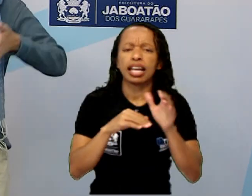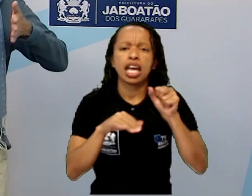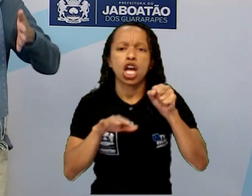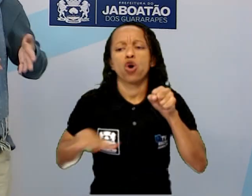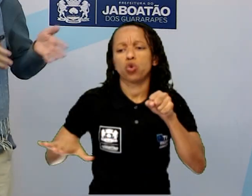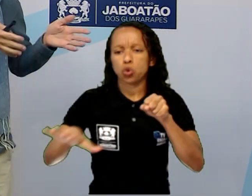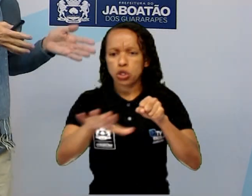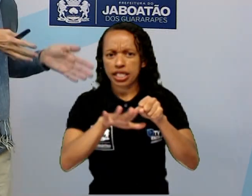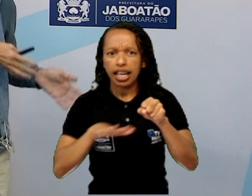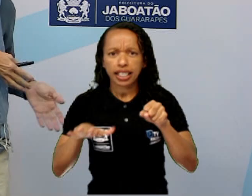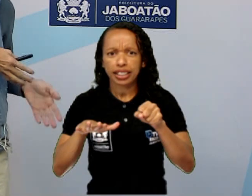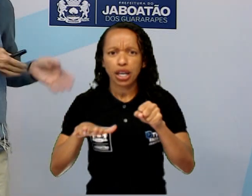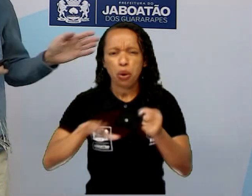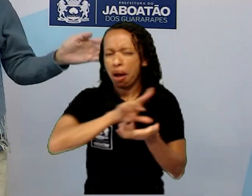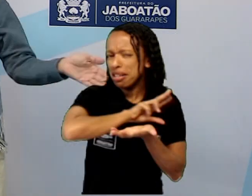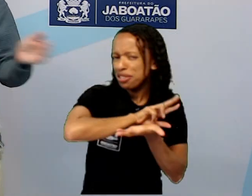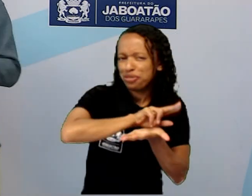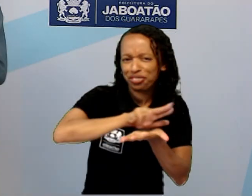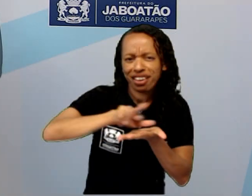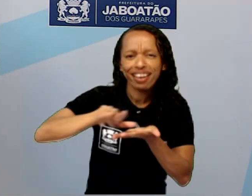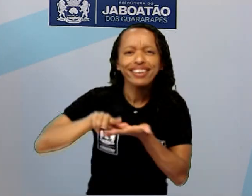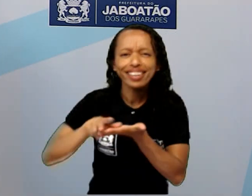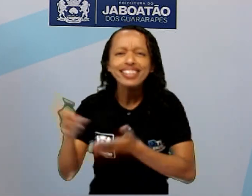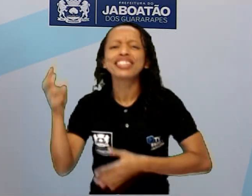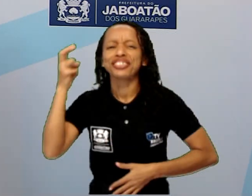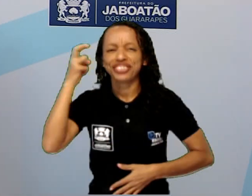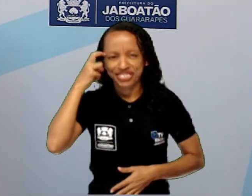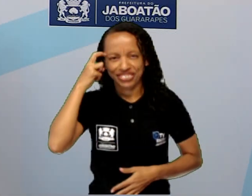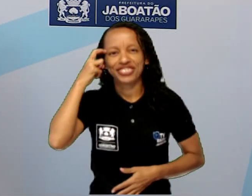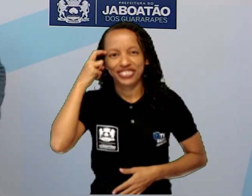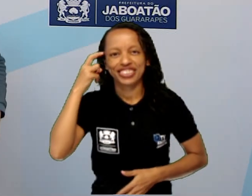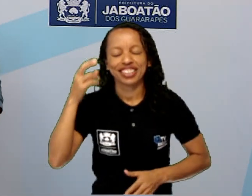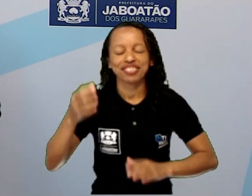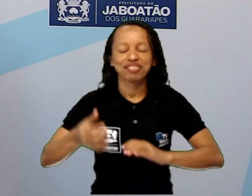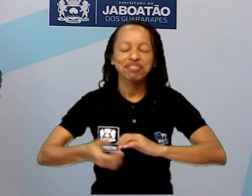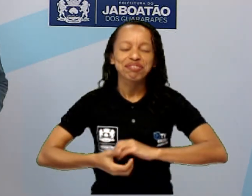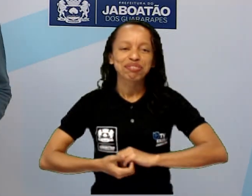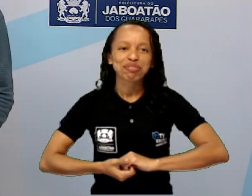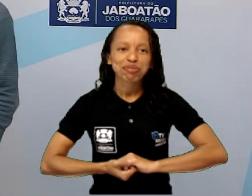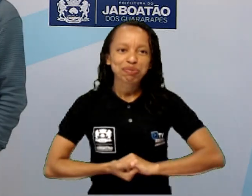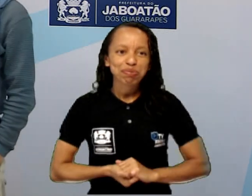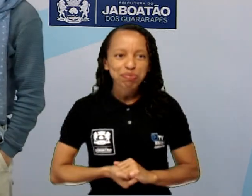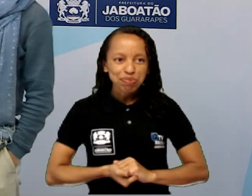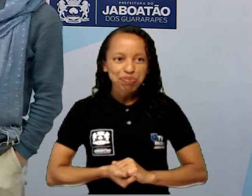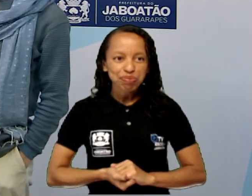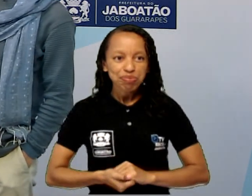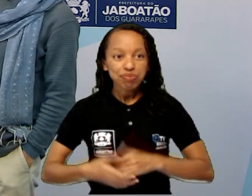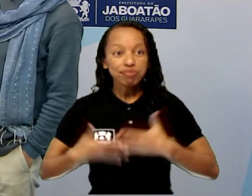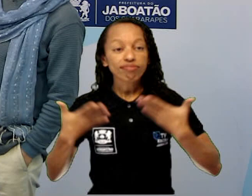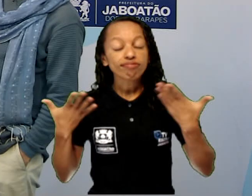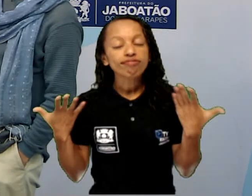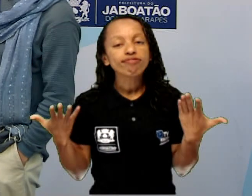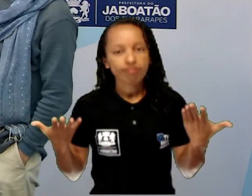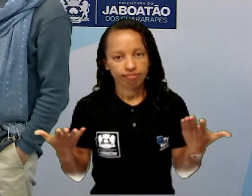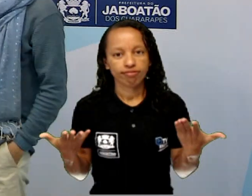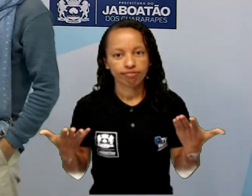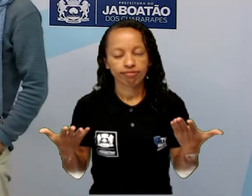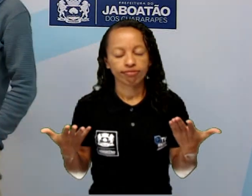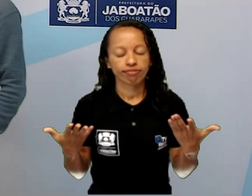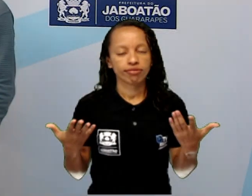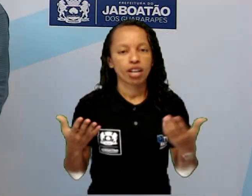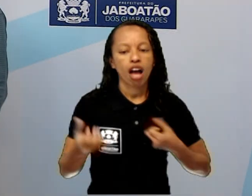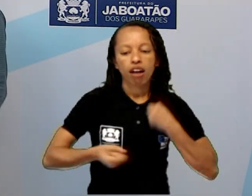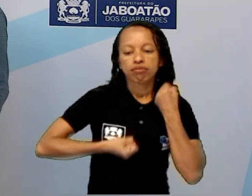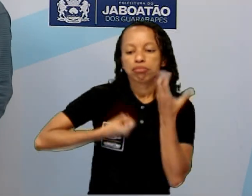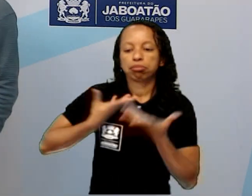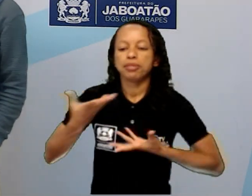ciclo folclórico brasileiro, que vai de janeiro a dezembro, certo? Então, essas manifestações dos ciclos